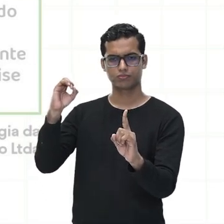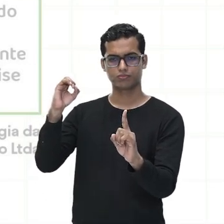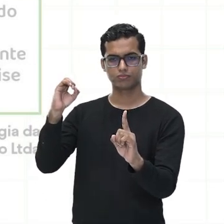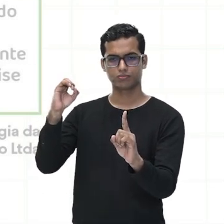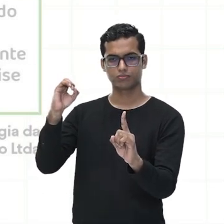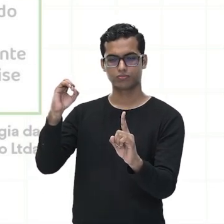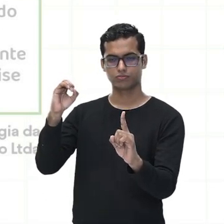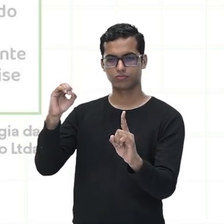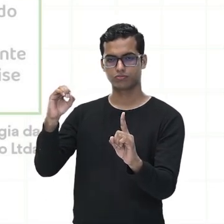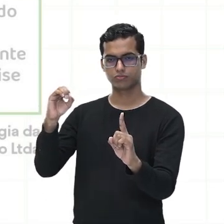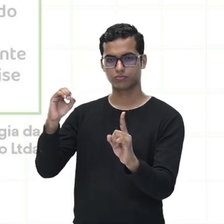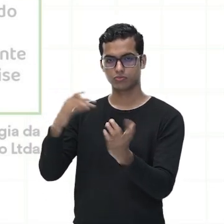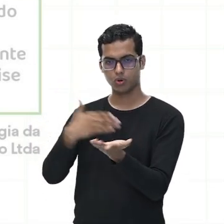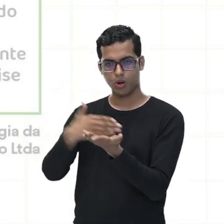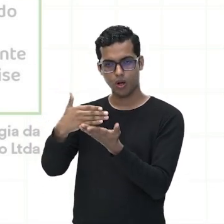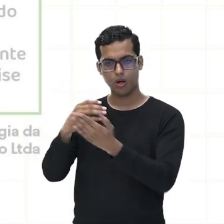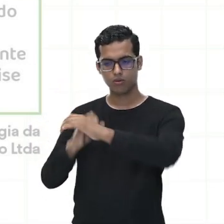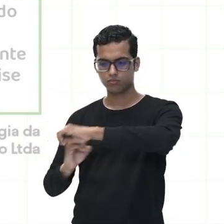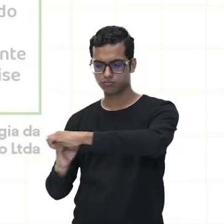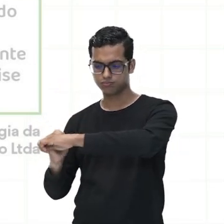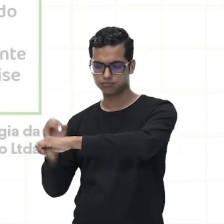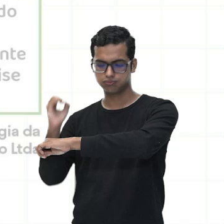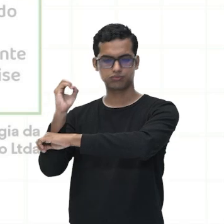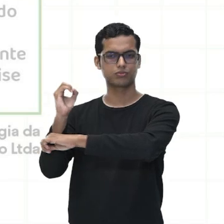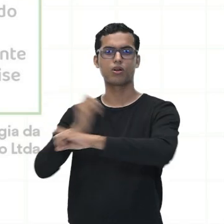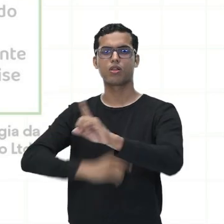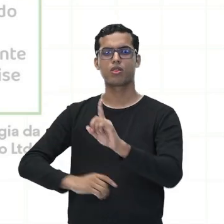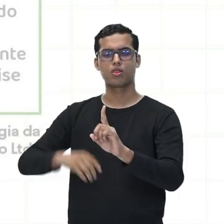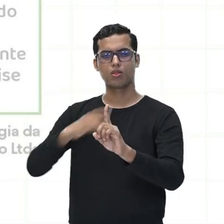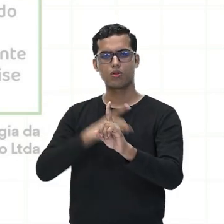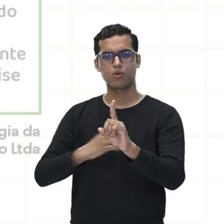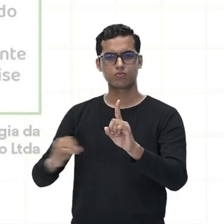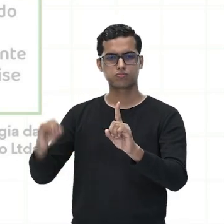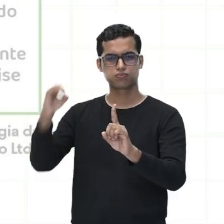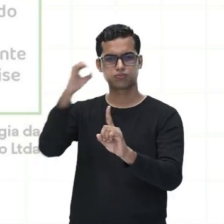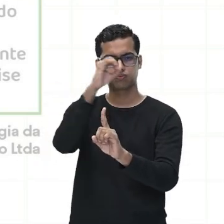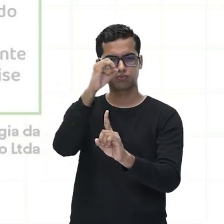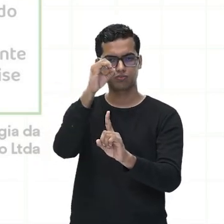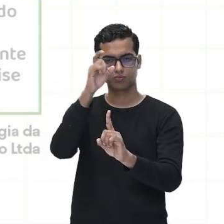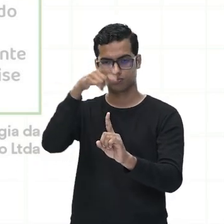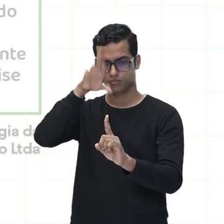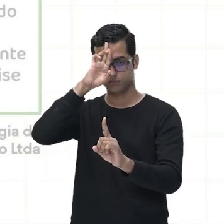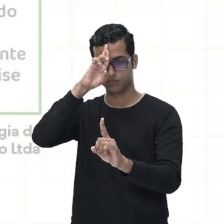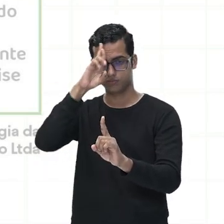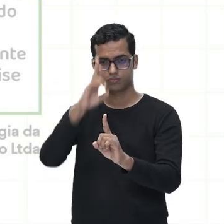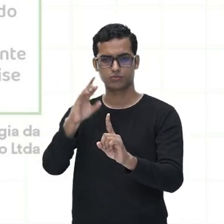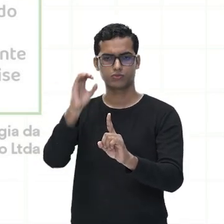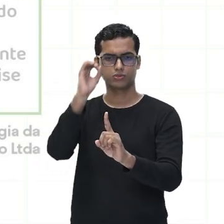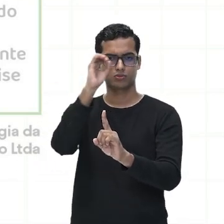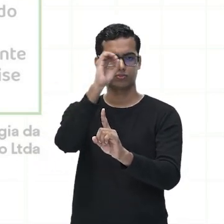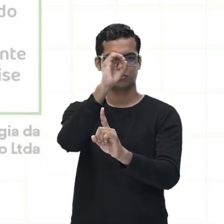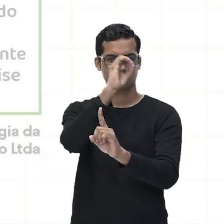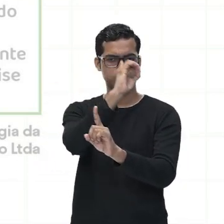do sol, certo? E conforme ocorreu